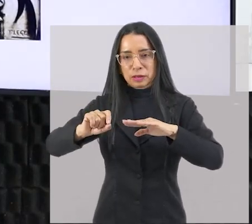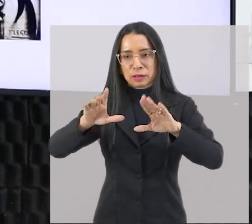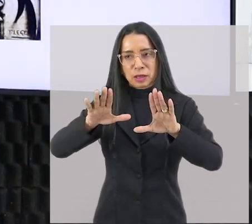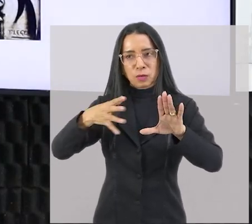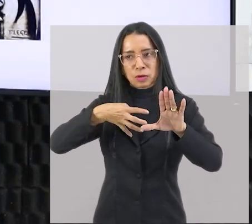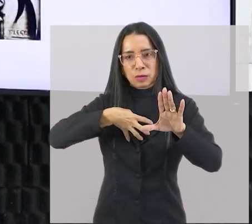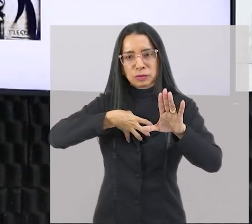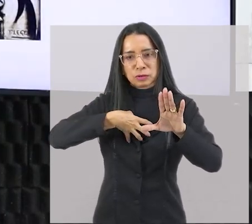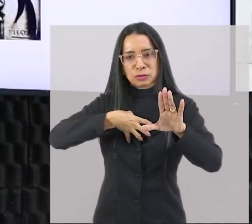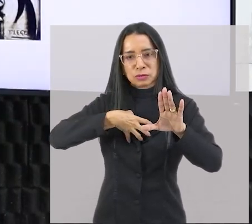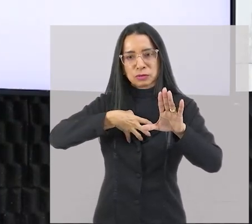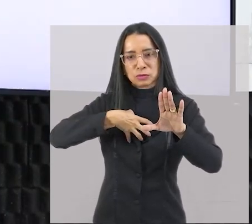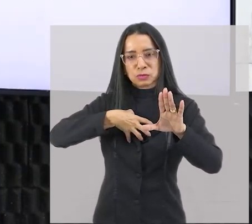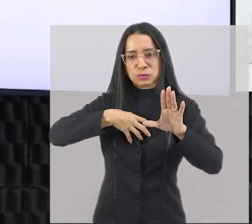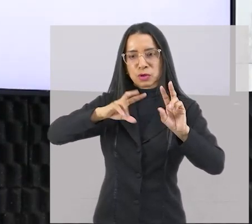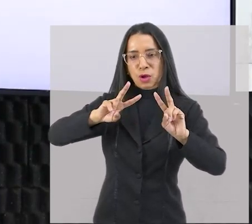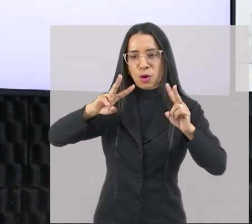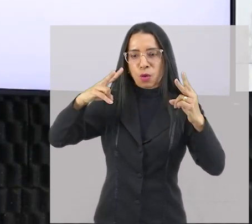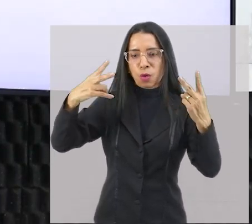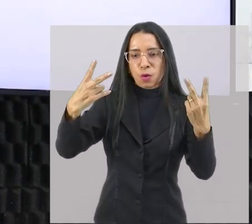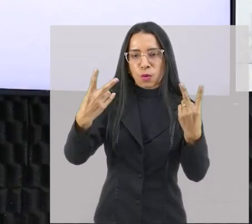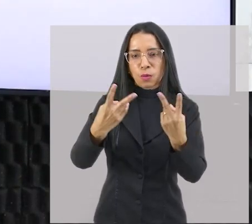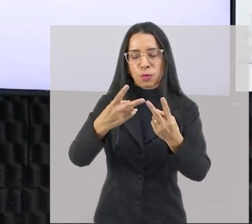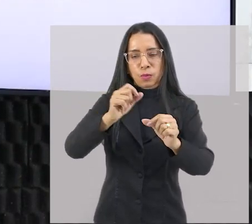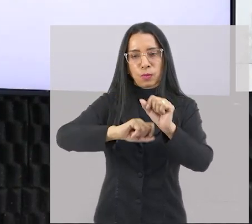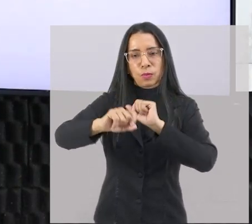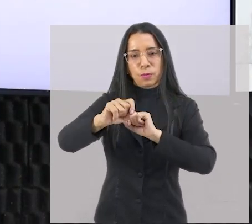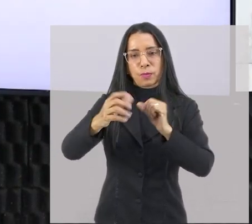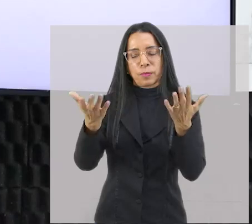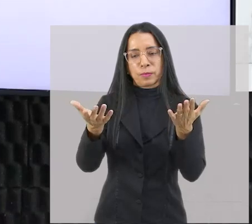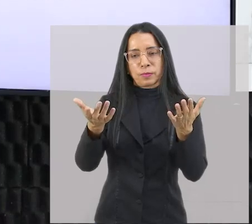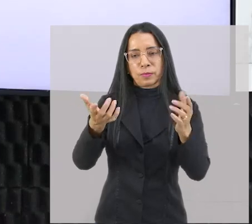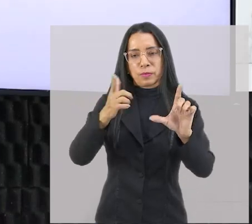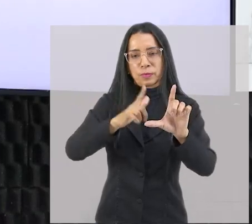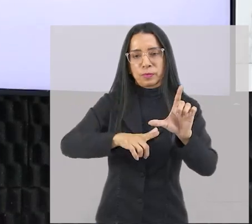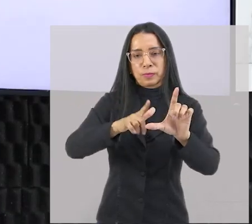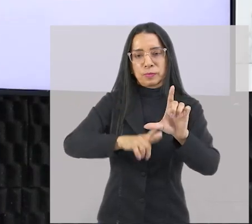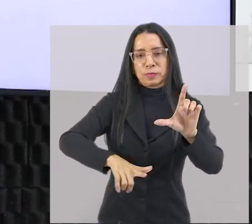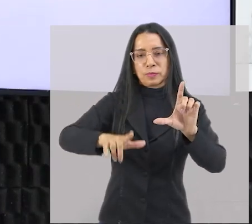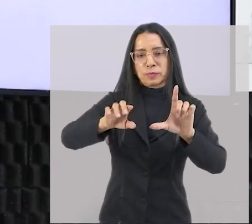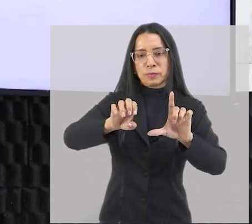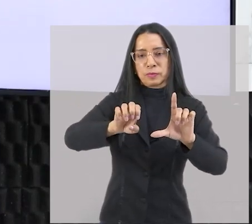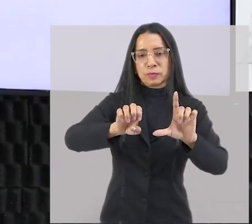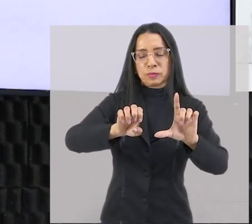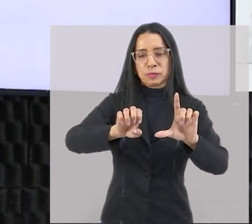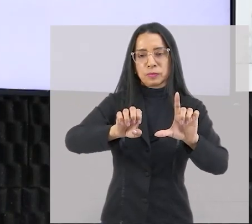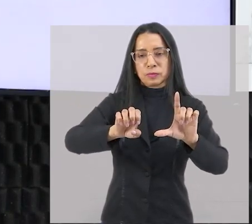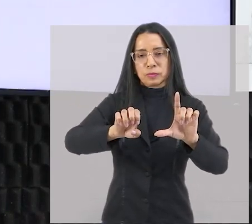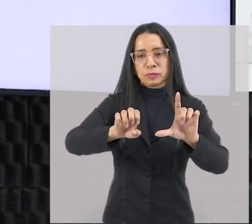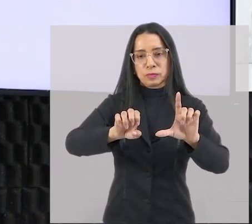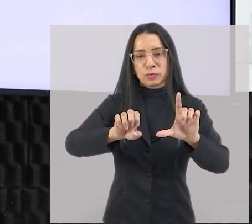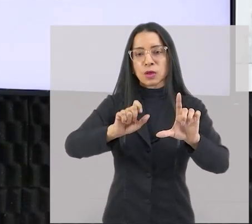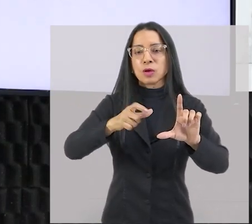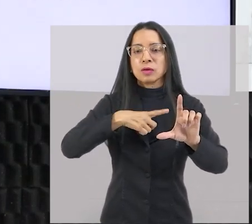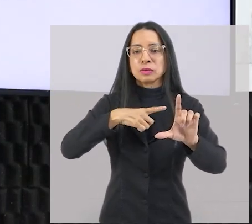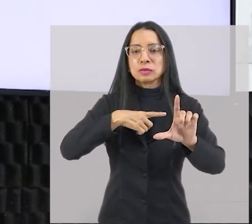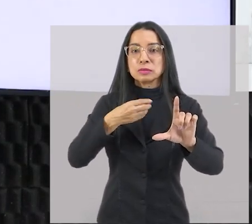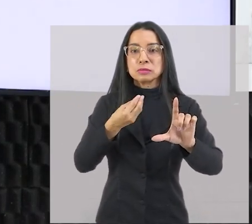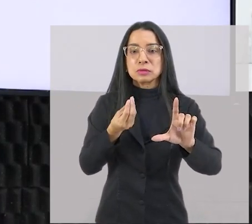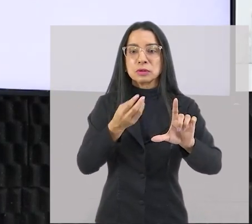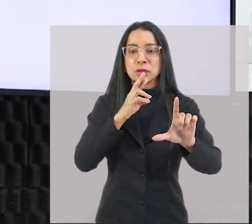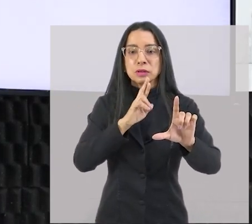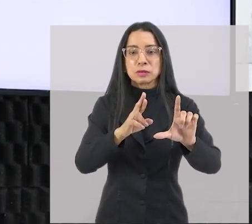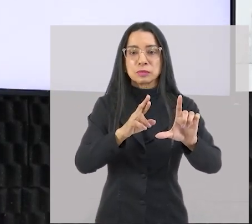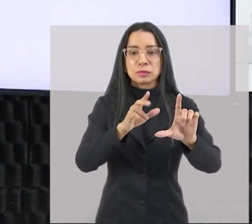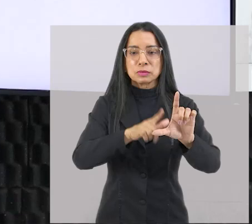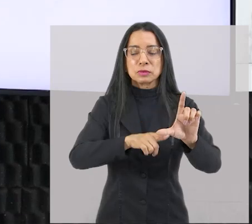de volume, como se fosse um robô. Abordagem sentimentalista do homem, essa provavelmente é a menos viável. Então o que a gente tem como